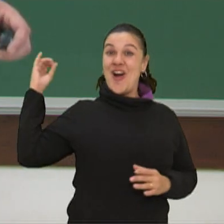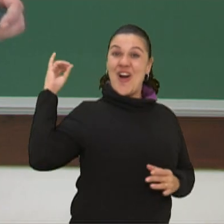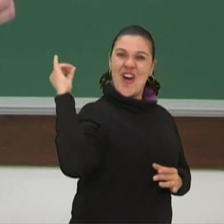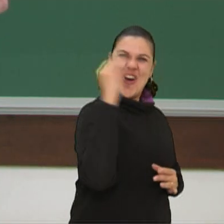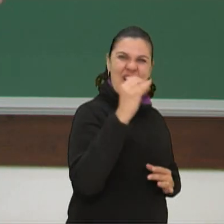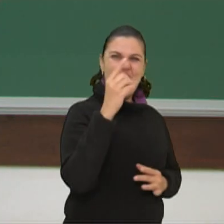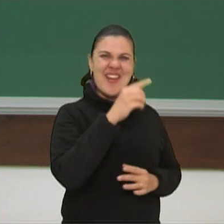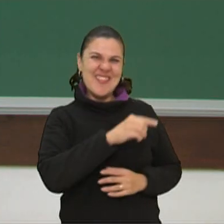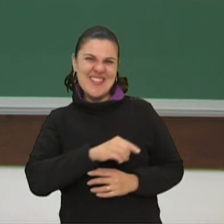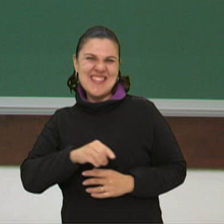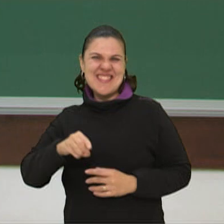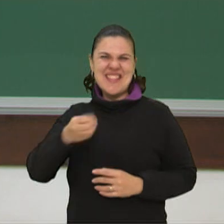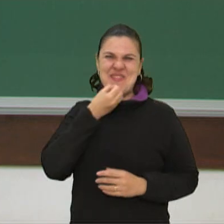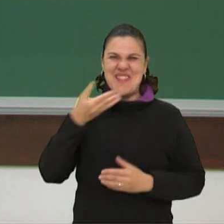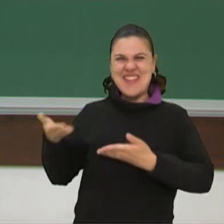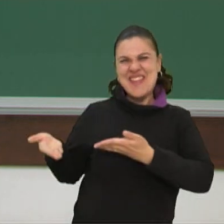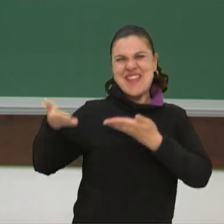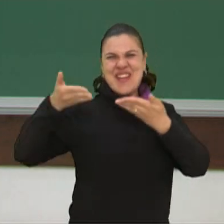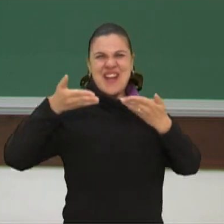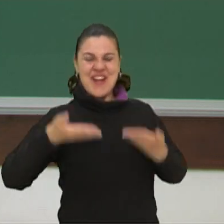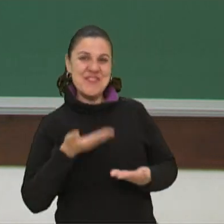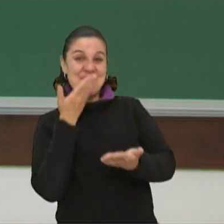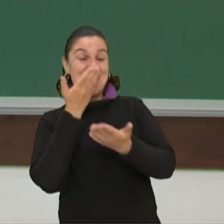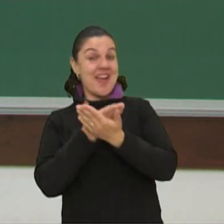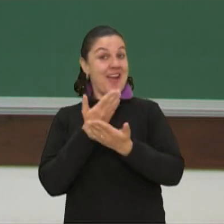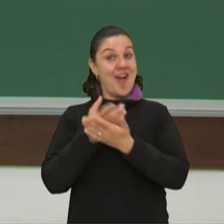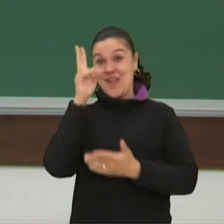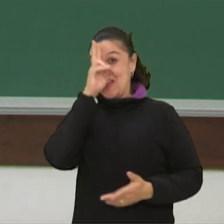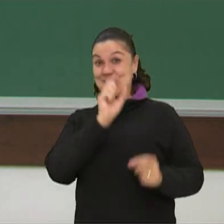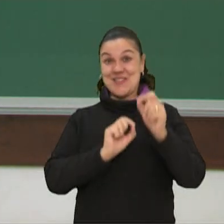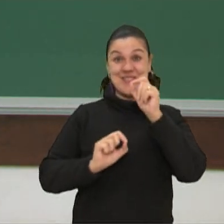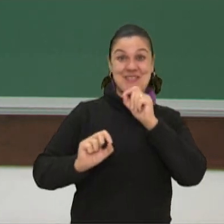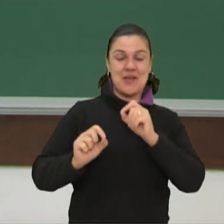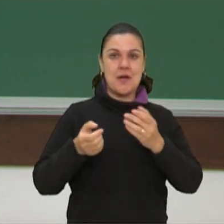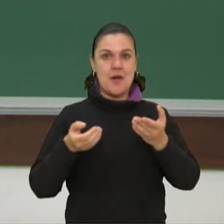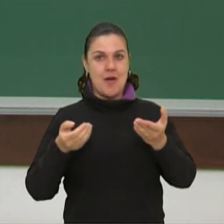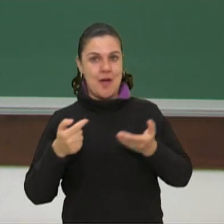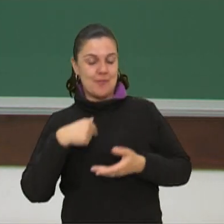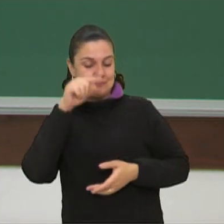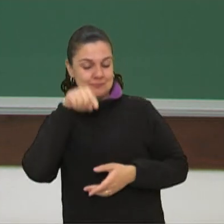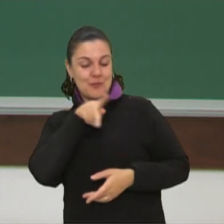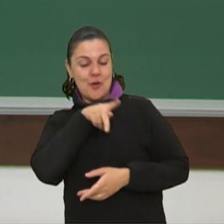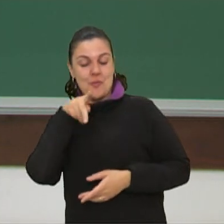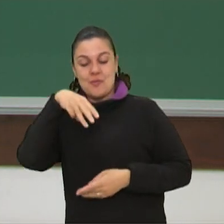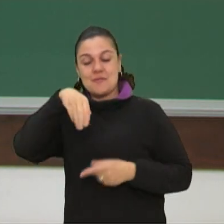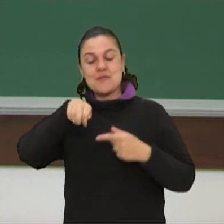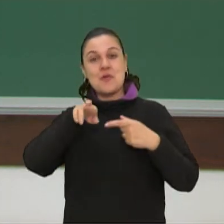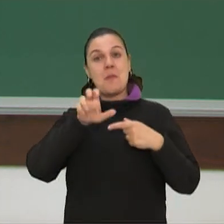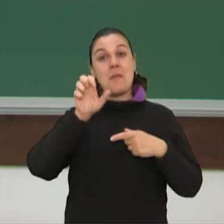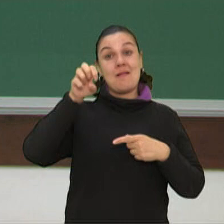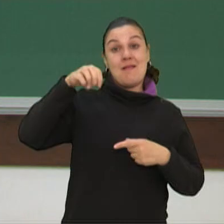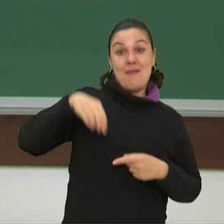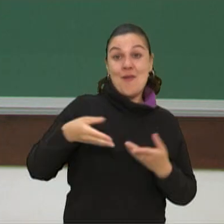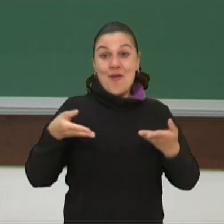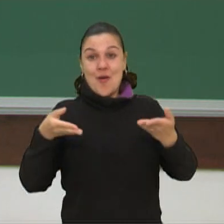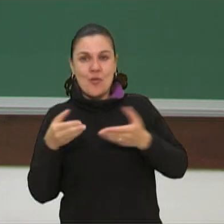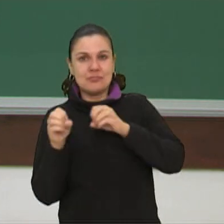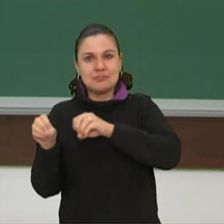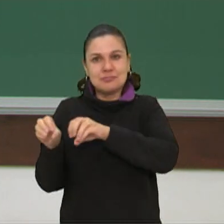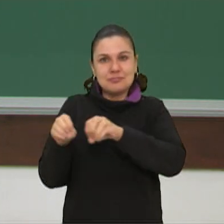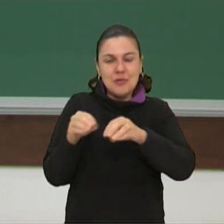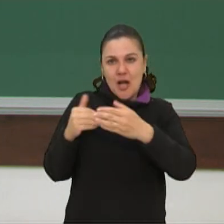Olá, povo! Bem-vindos a mais uma aula de História. Eu sou o professor Marlon e hoje nós